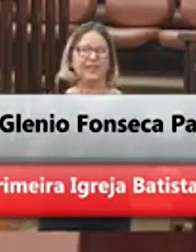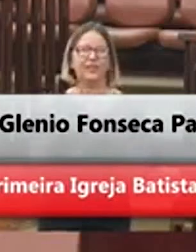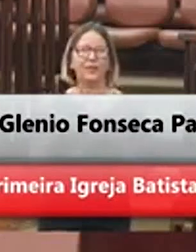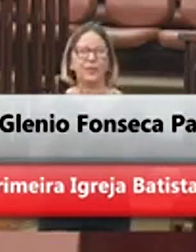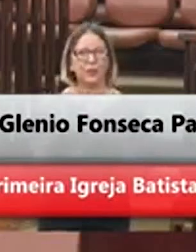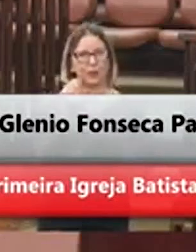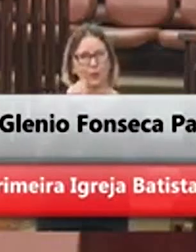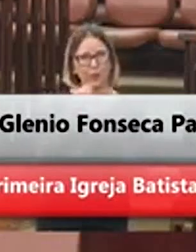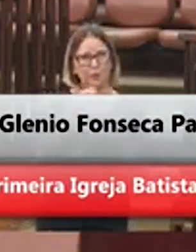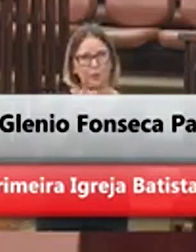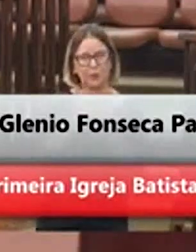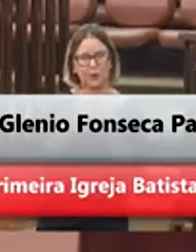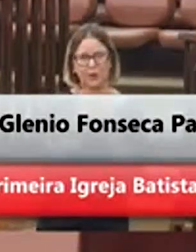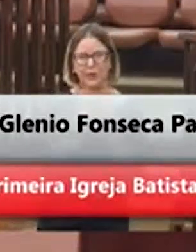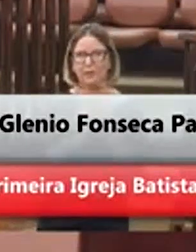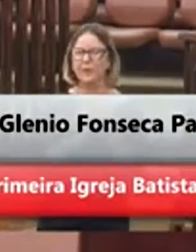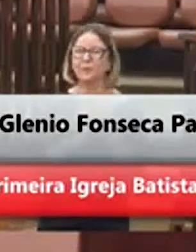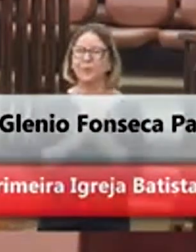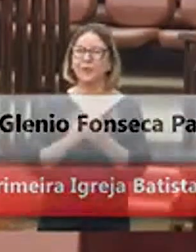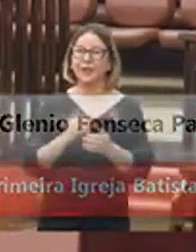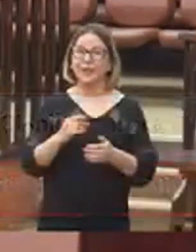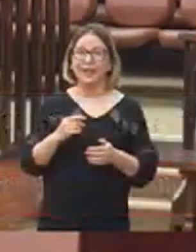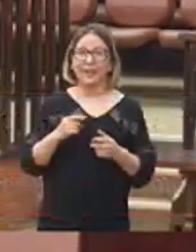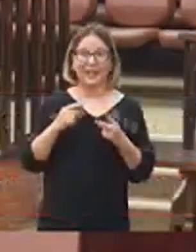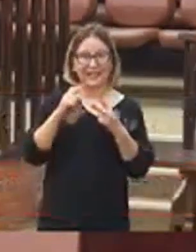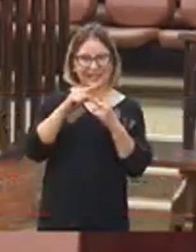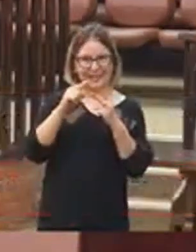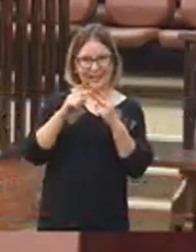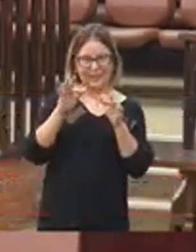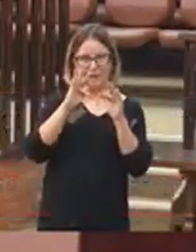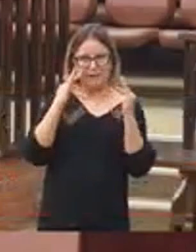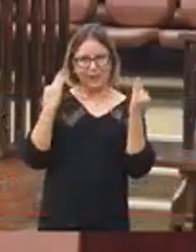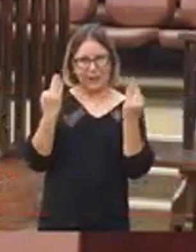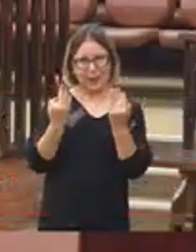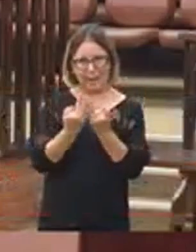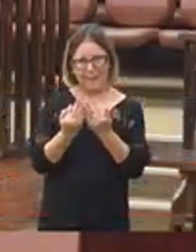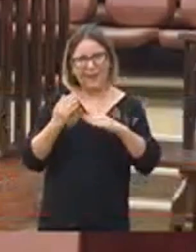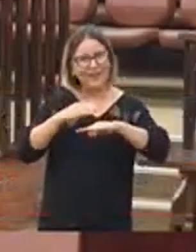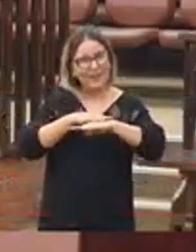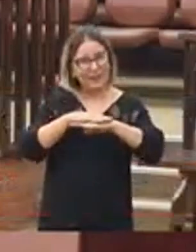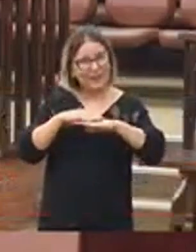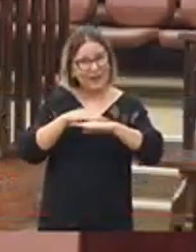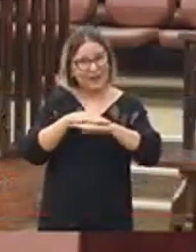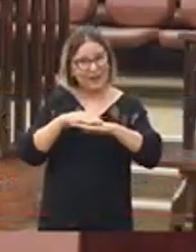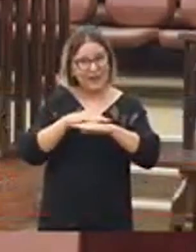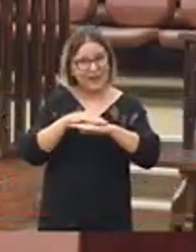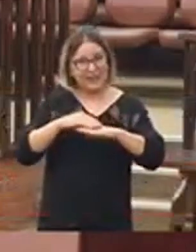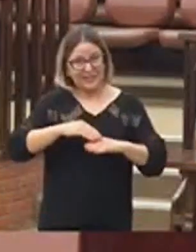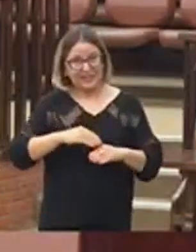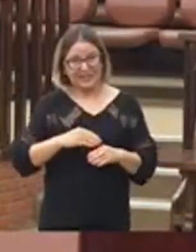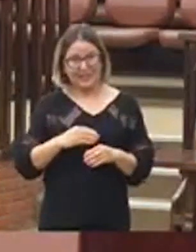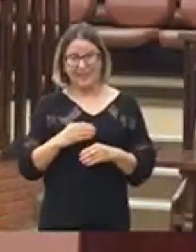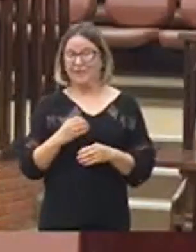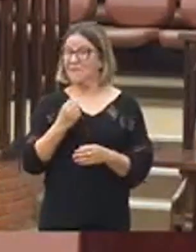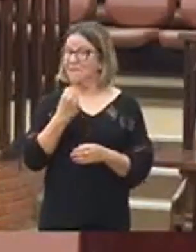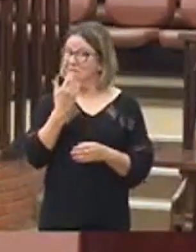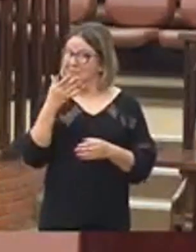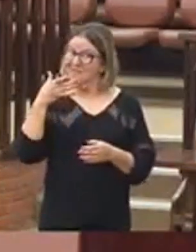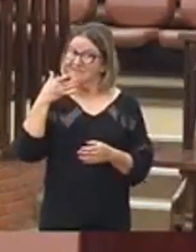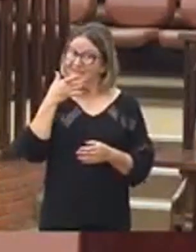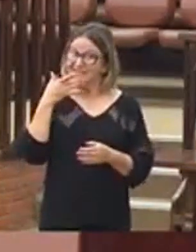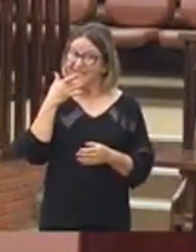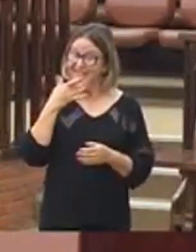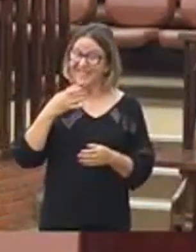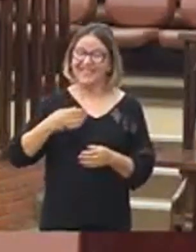e ficamos conversando, a Carmita e eu falamos com eles. Foi interessante, eles têm usado isso com